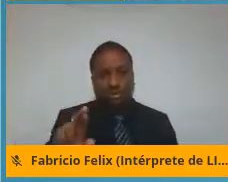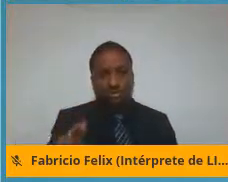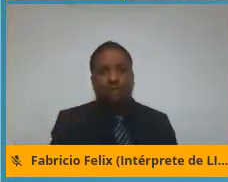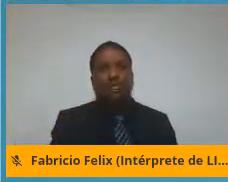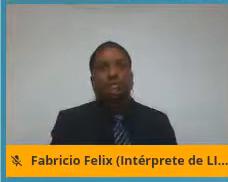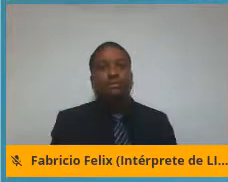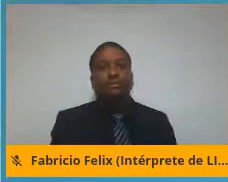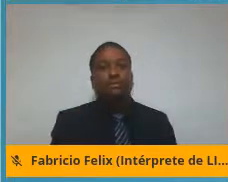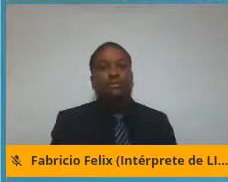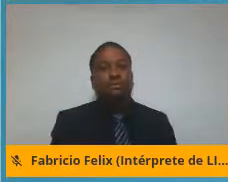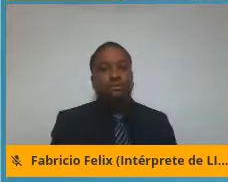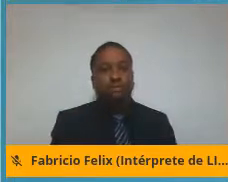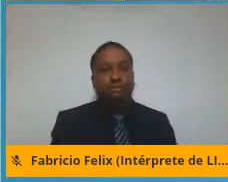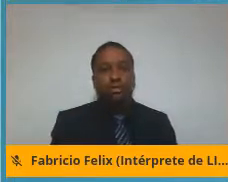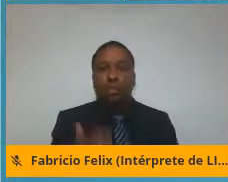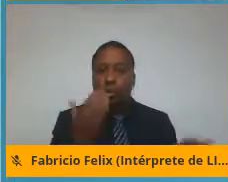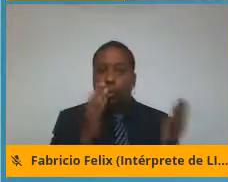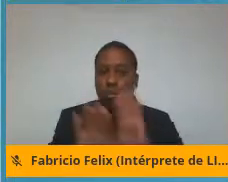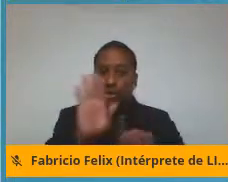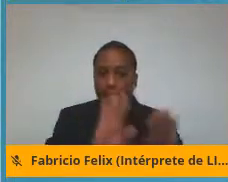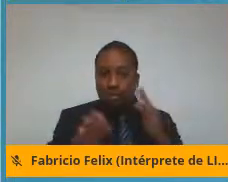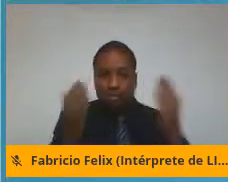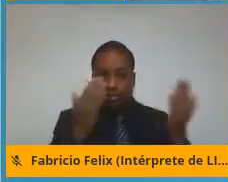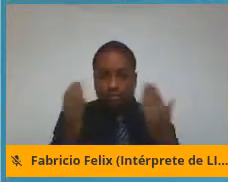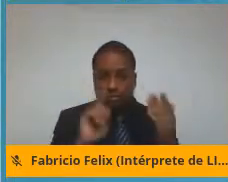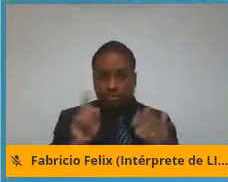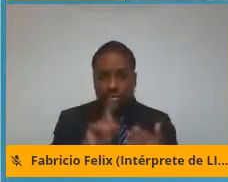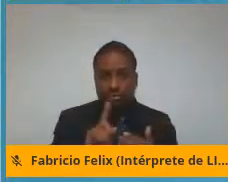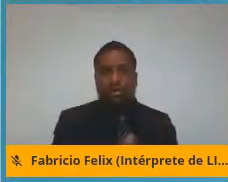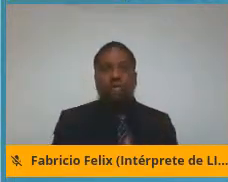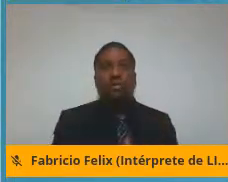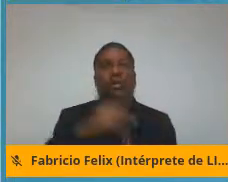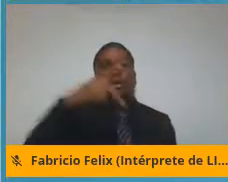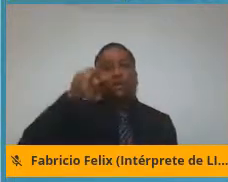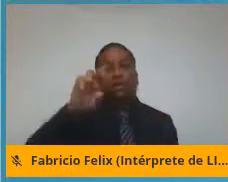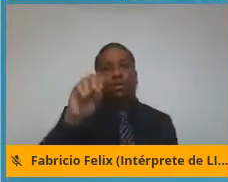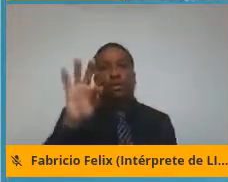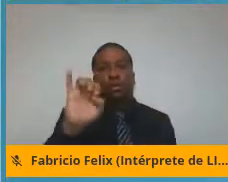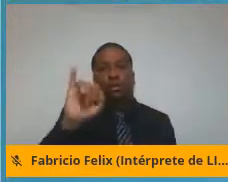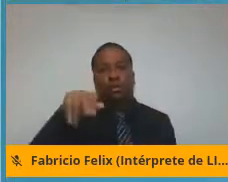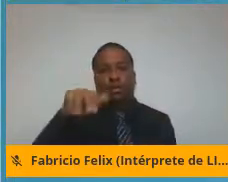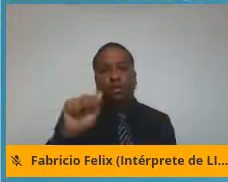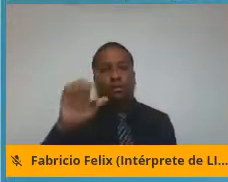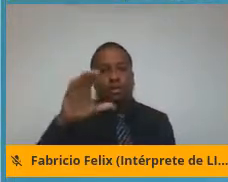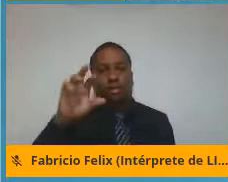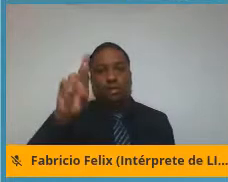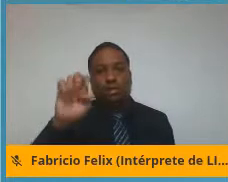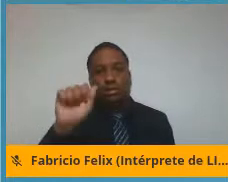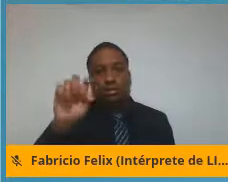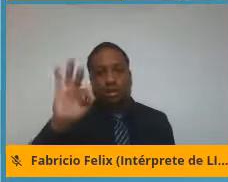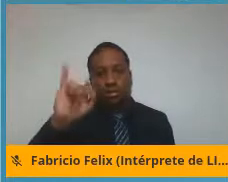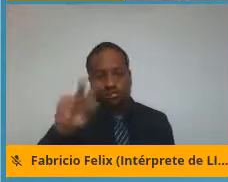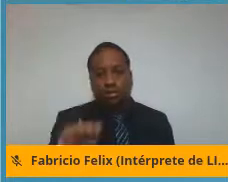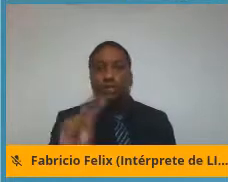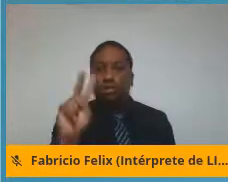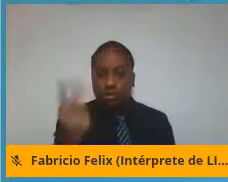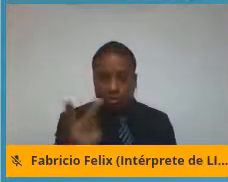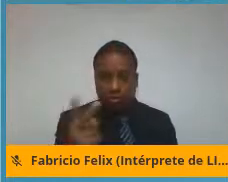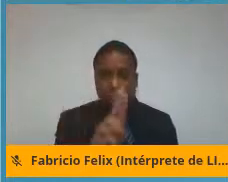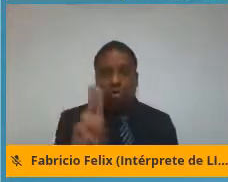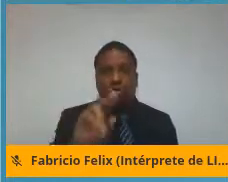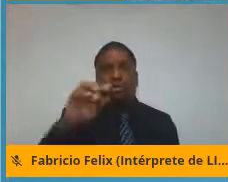cadeia, cuidado para não confundir com a proteína C reativa, os dois são chamados de PCR, mas assim, essa